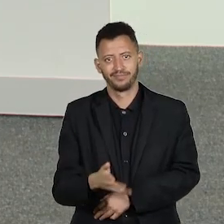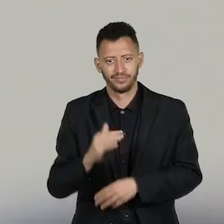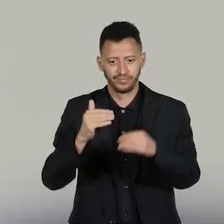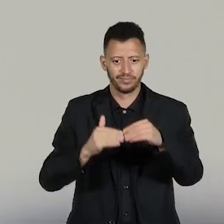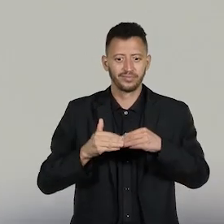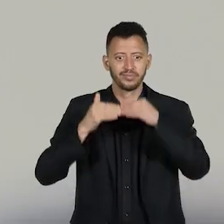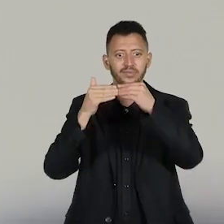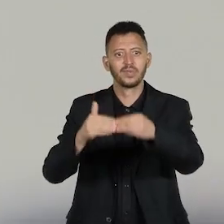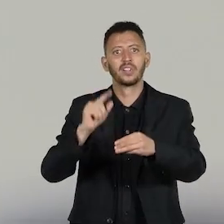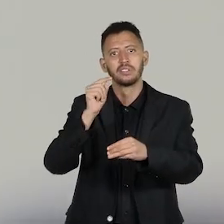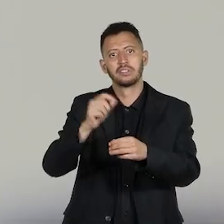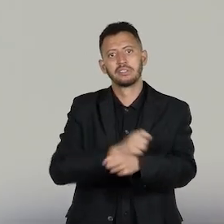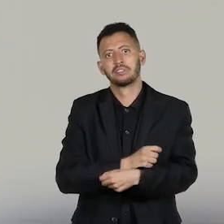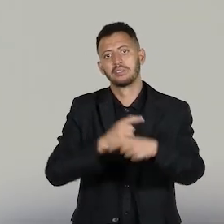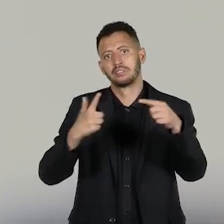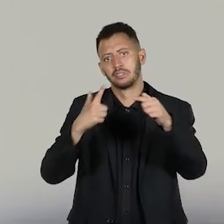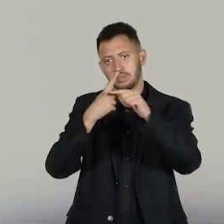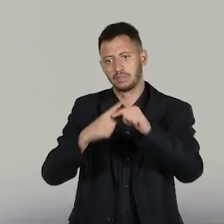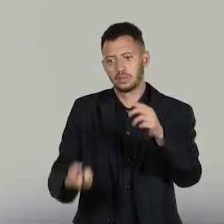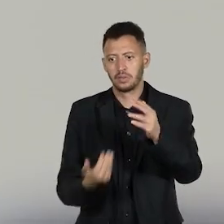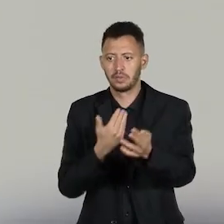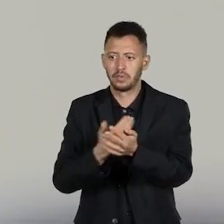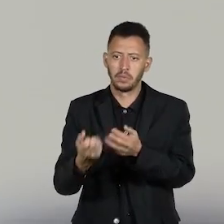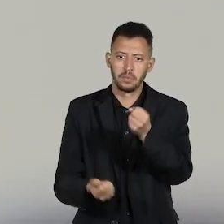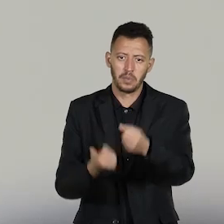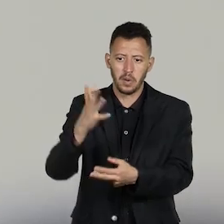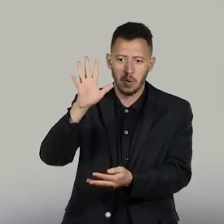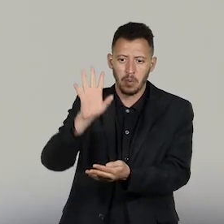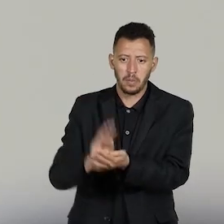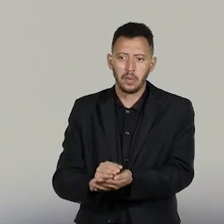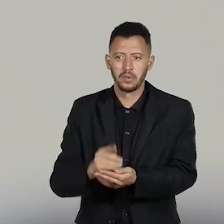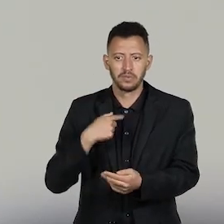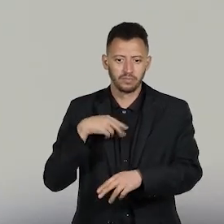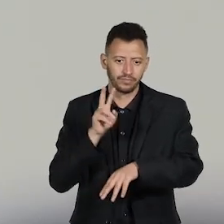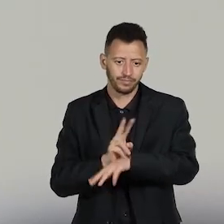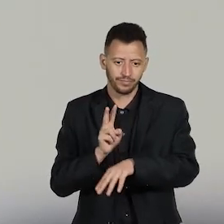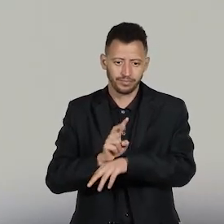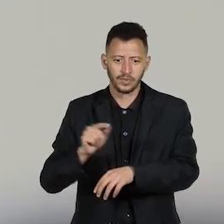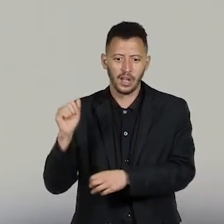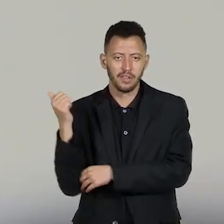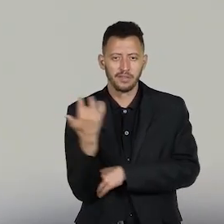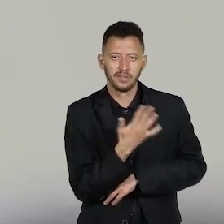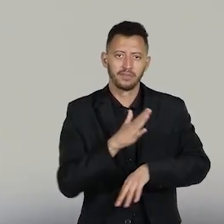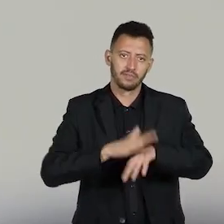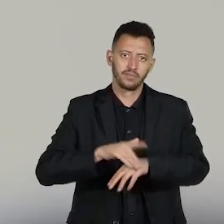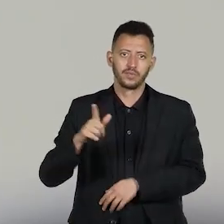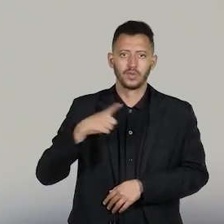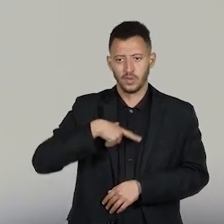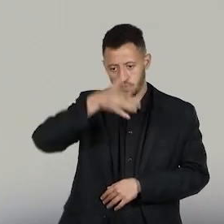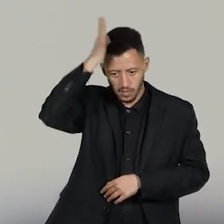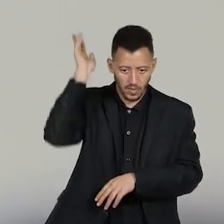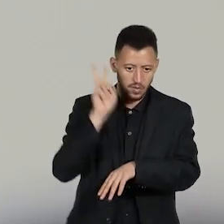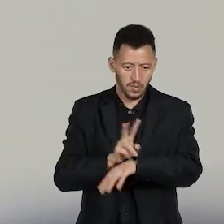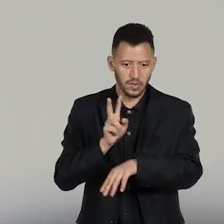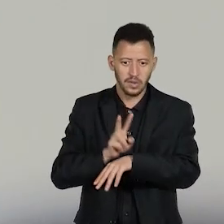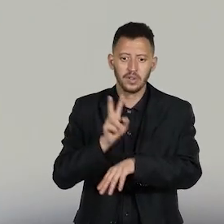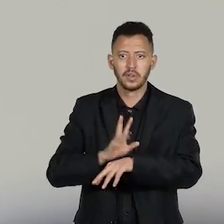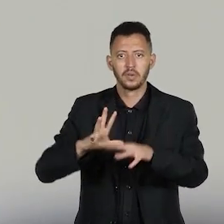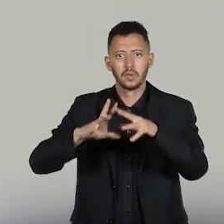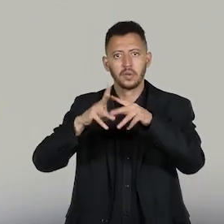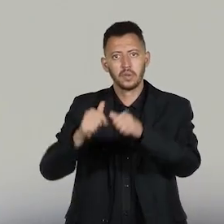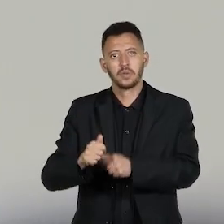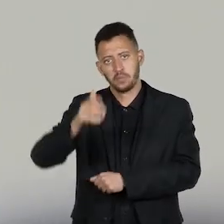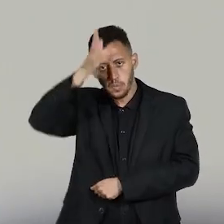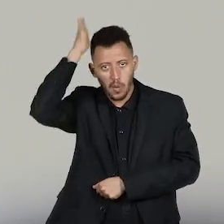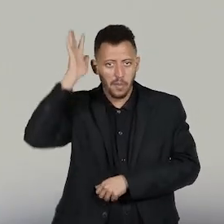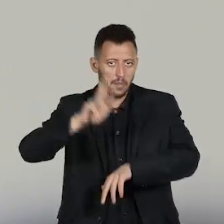queimado. E à frente do grande desafio, que não é só apagar o fogo, mas preservar nossos biomas, estão bombeiros civis,